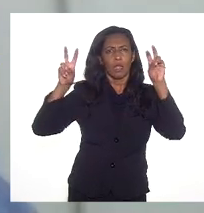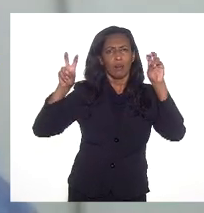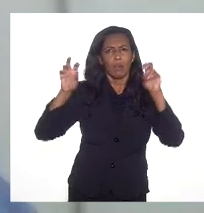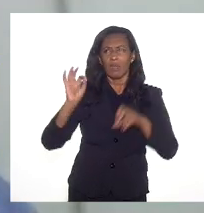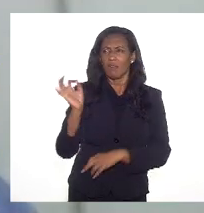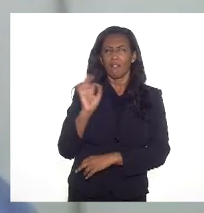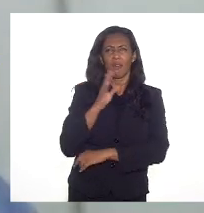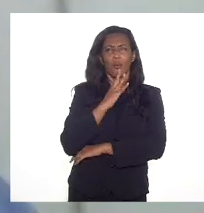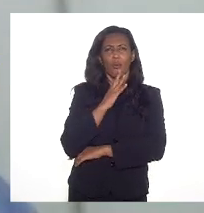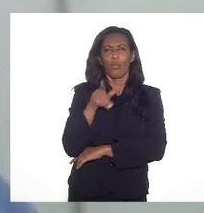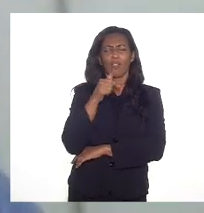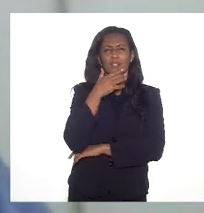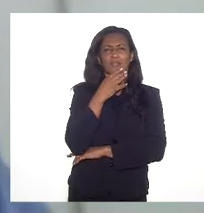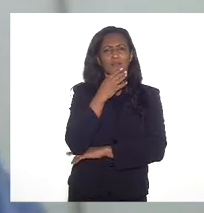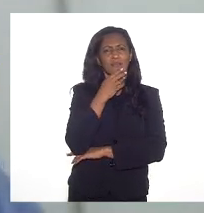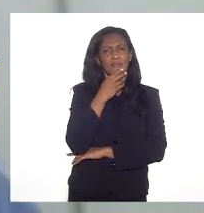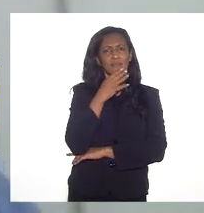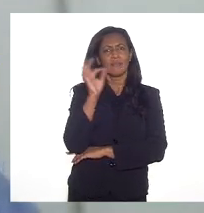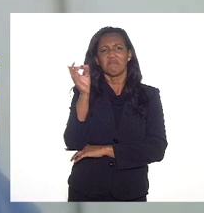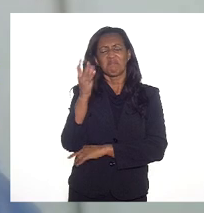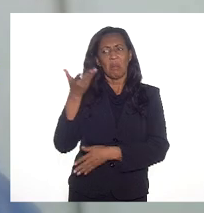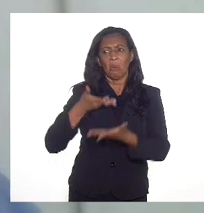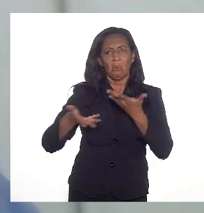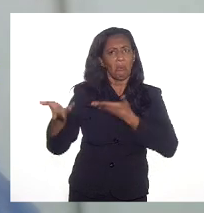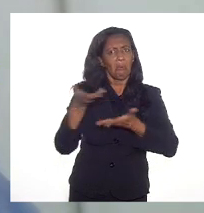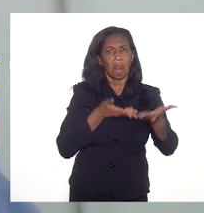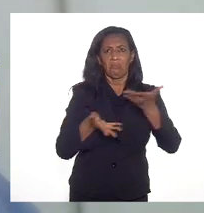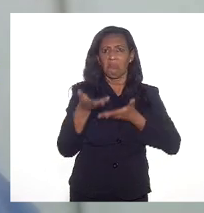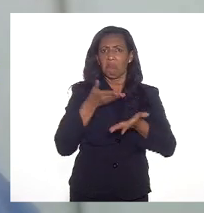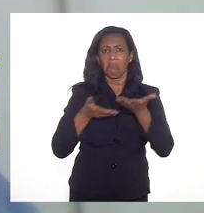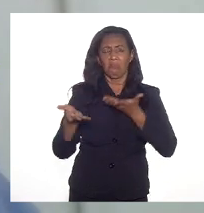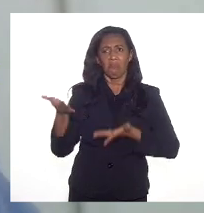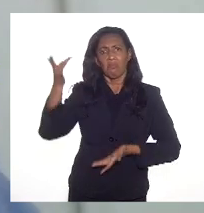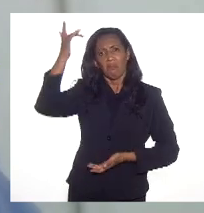conhecimento e nem participação,